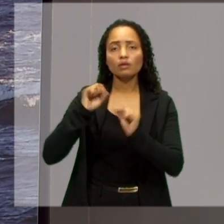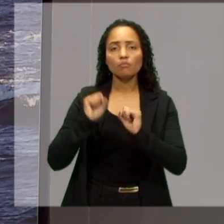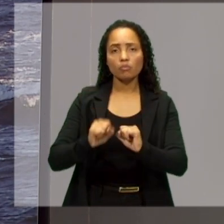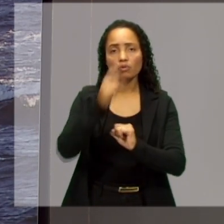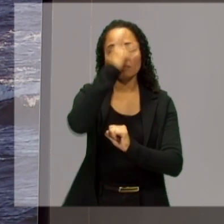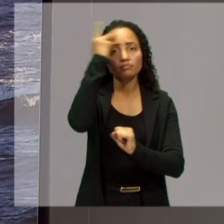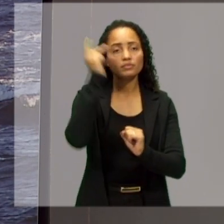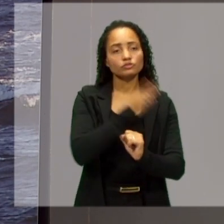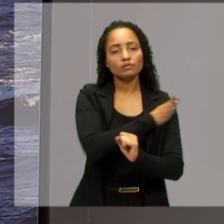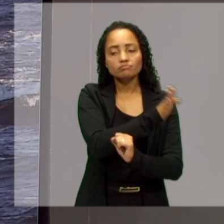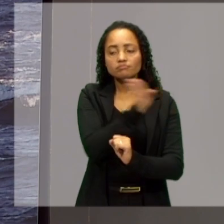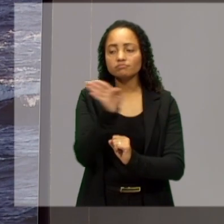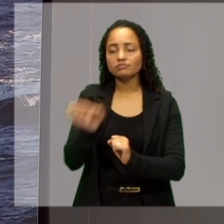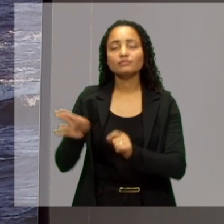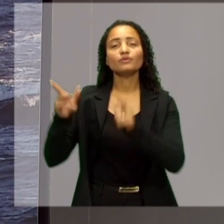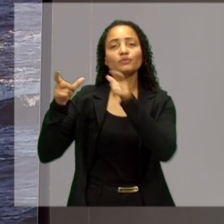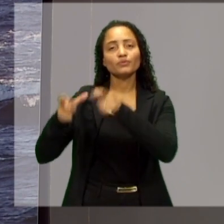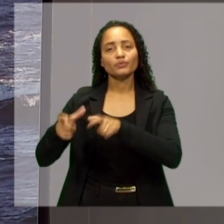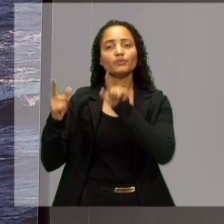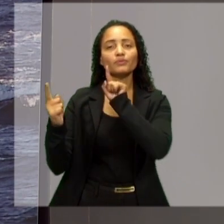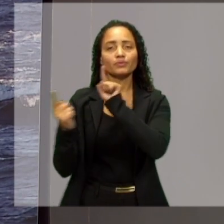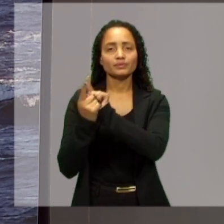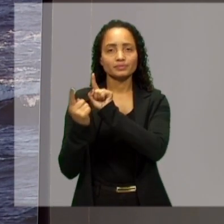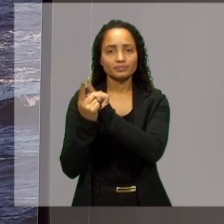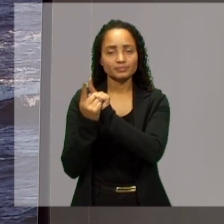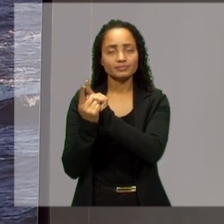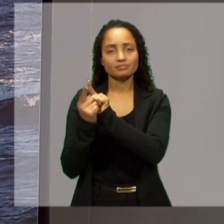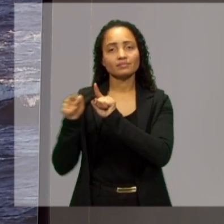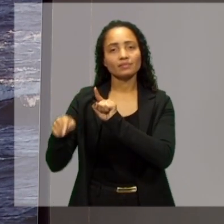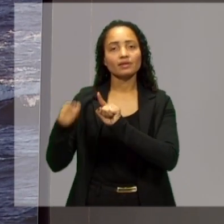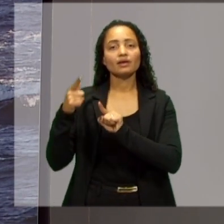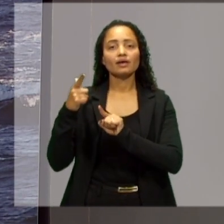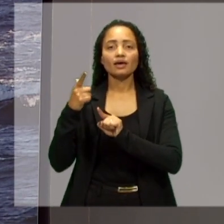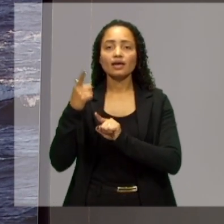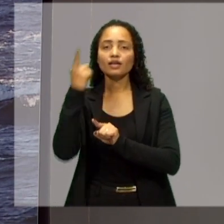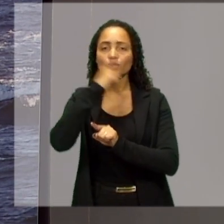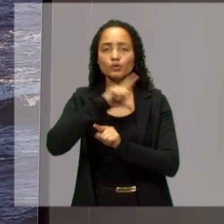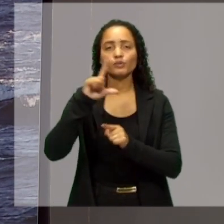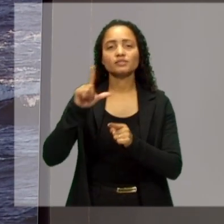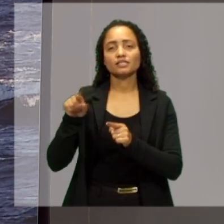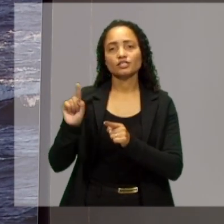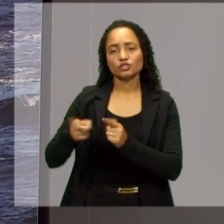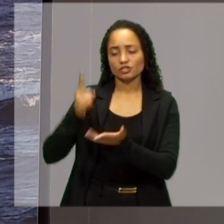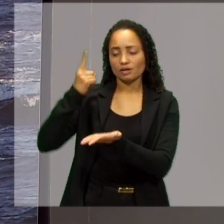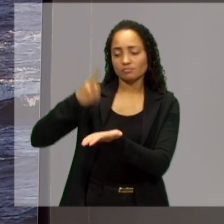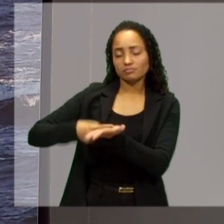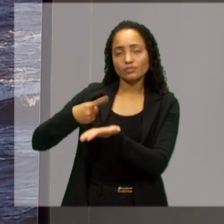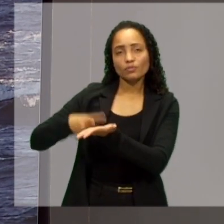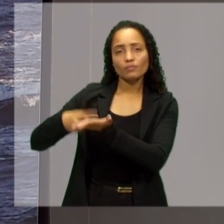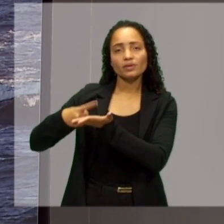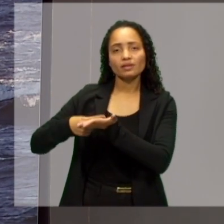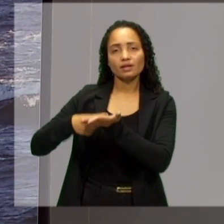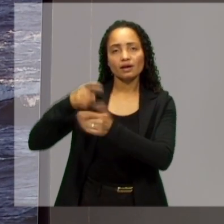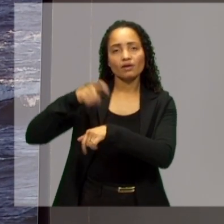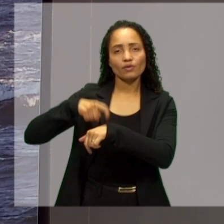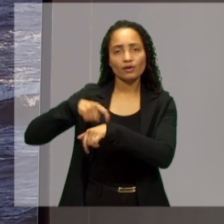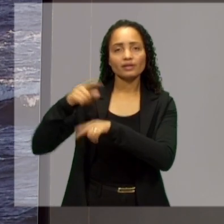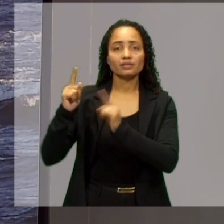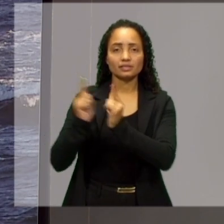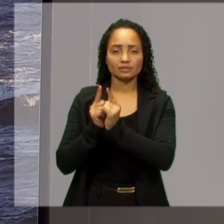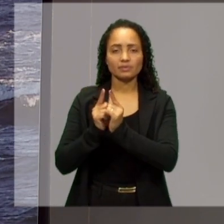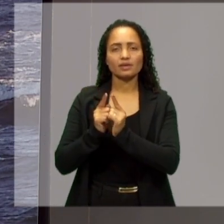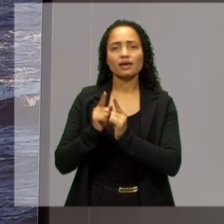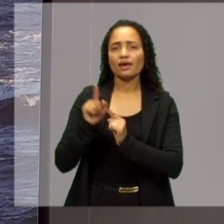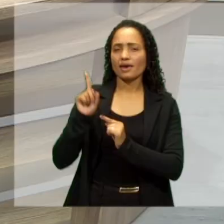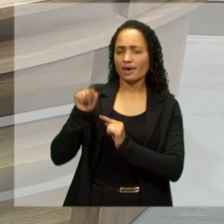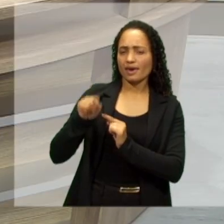procurar para já fazer o seu pré-agendamento. É exatamente isso?